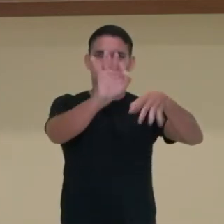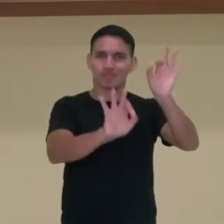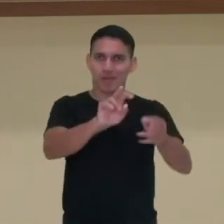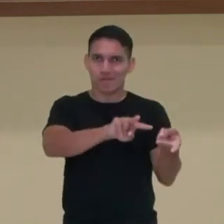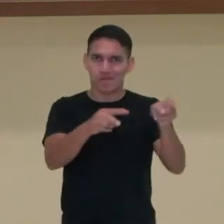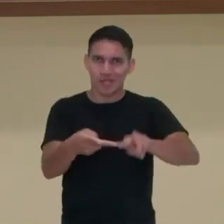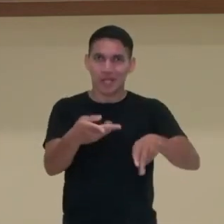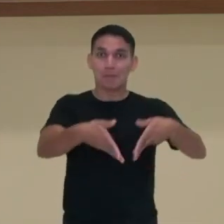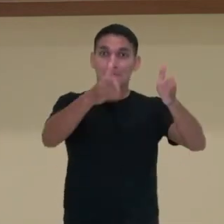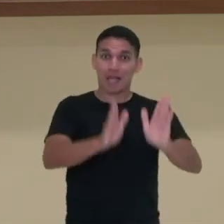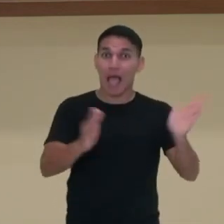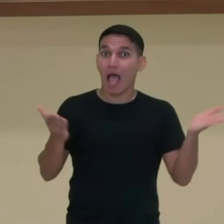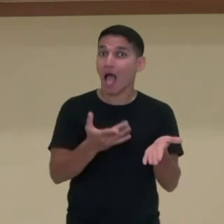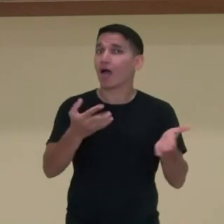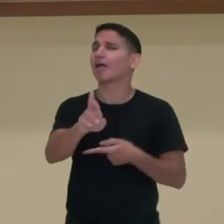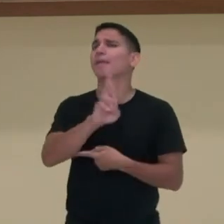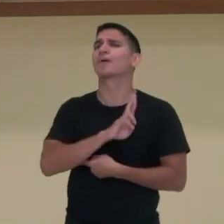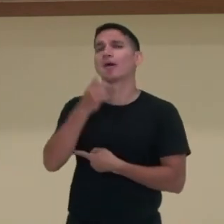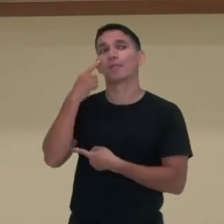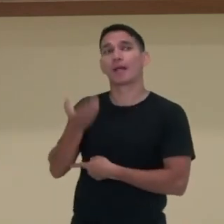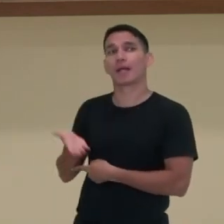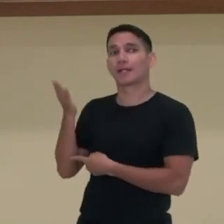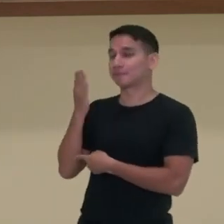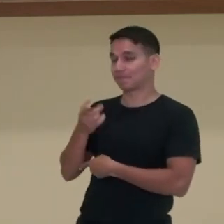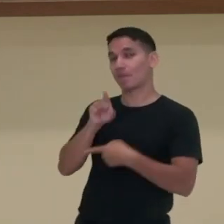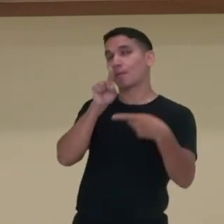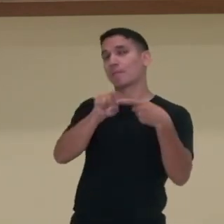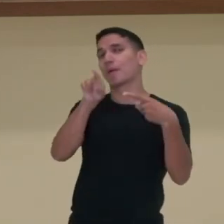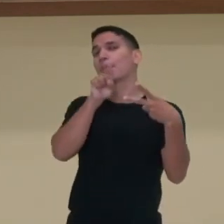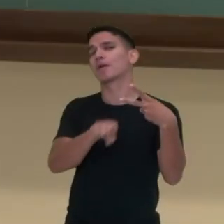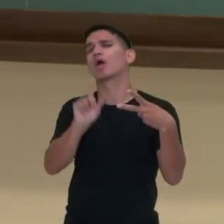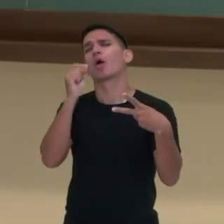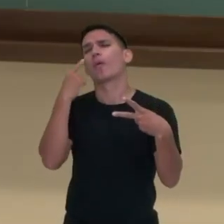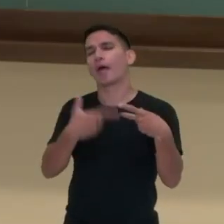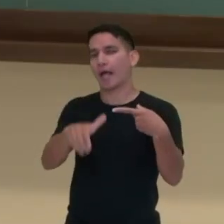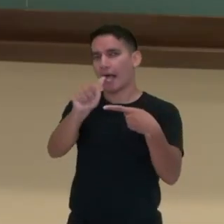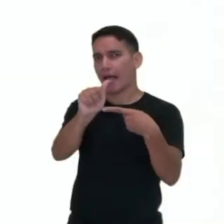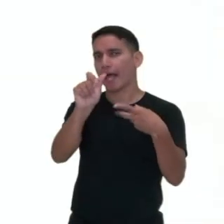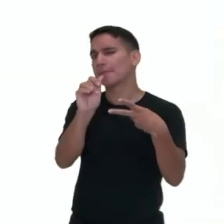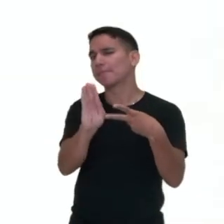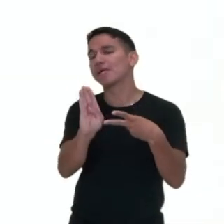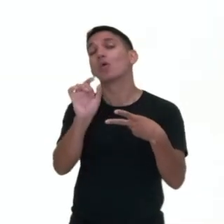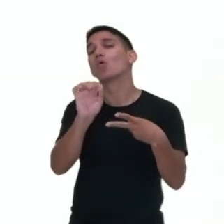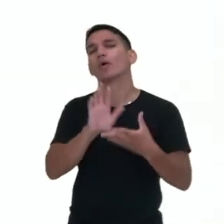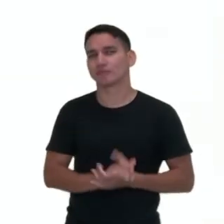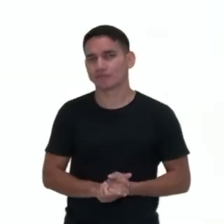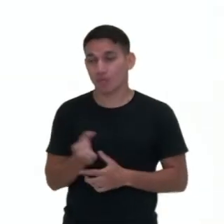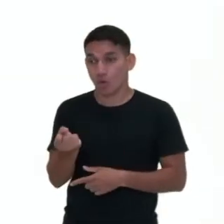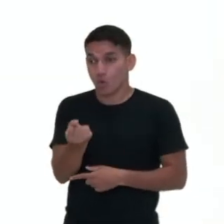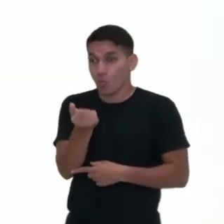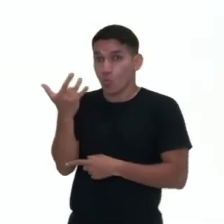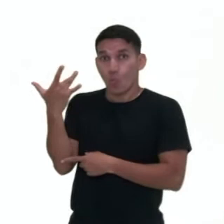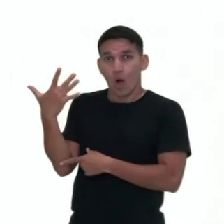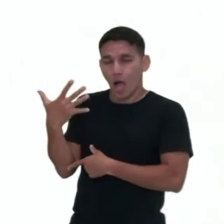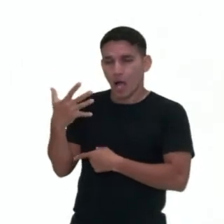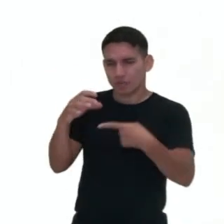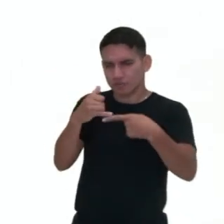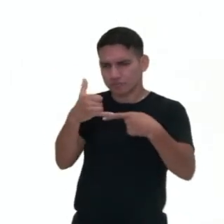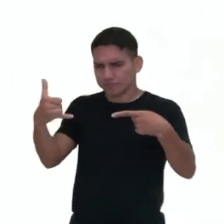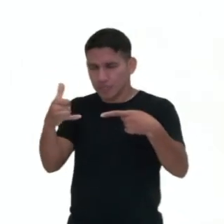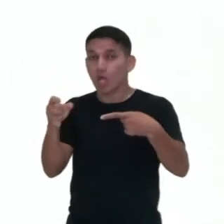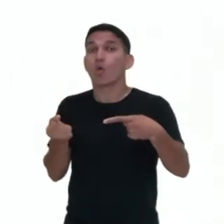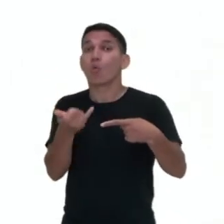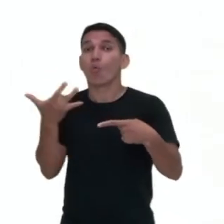que vocês respondam para mim essas duas perguntas, aliás. Então, primeira pergunta, Quantos eixos e quantas rodas